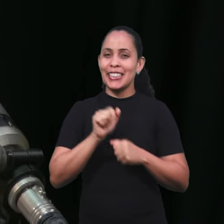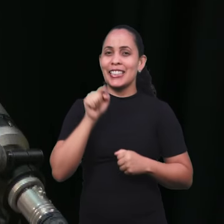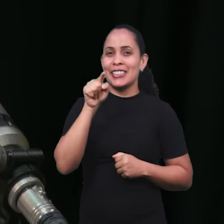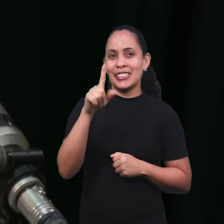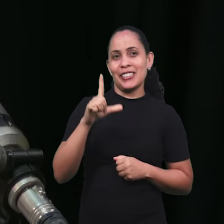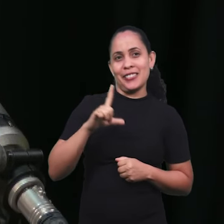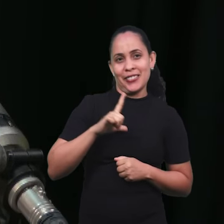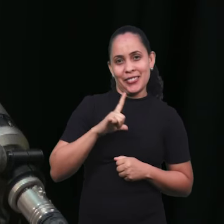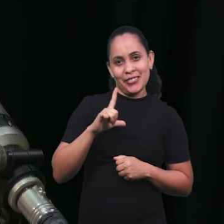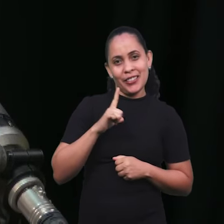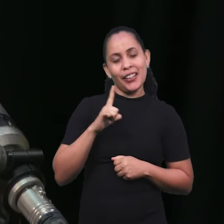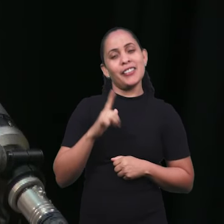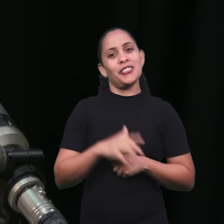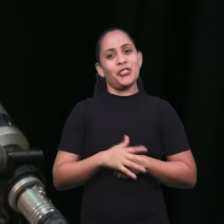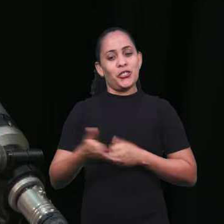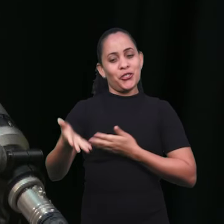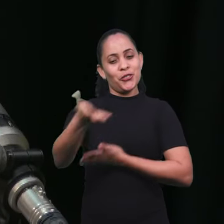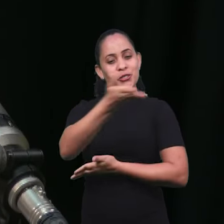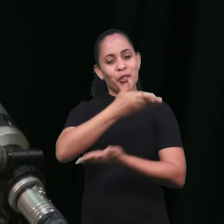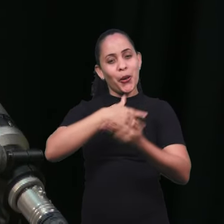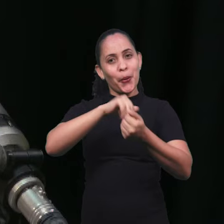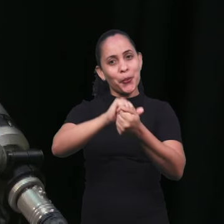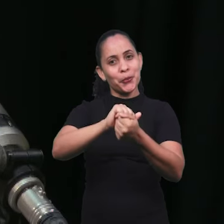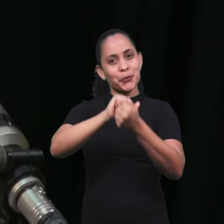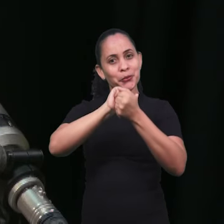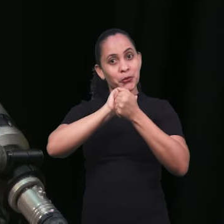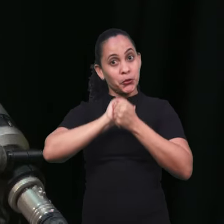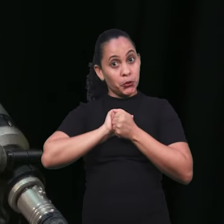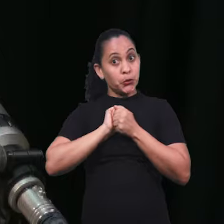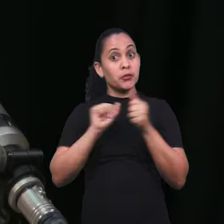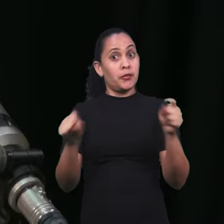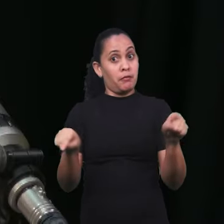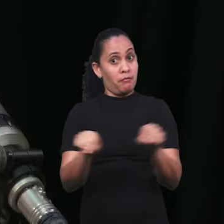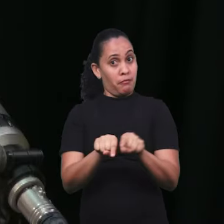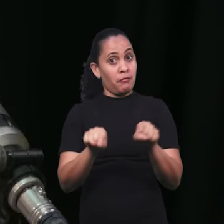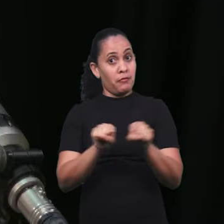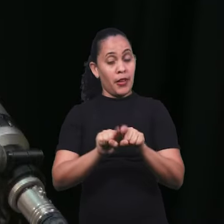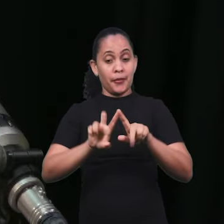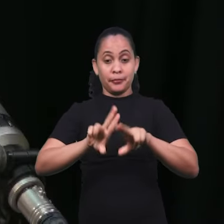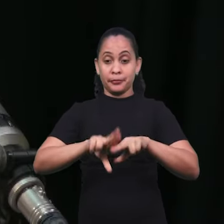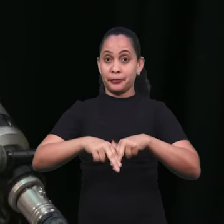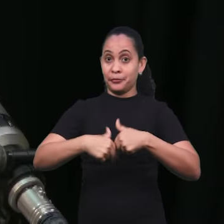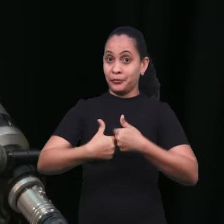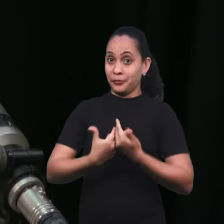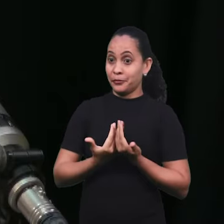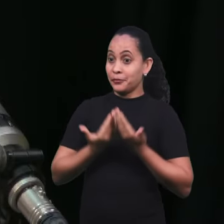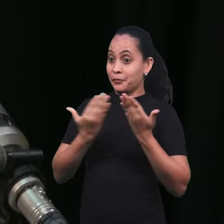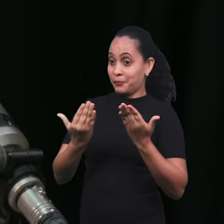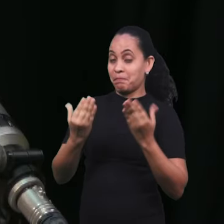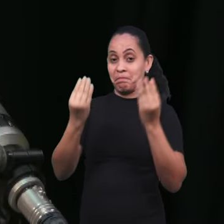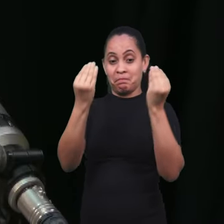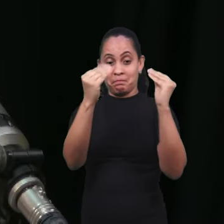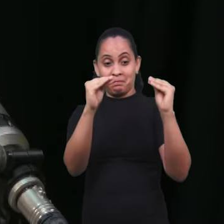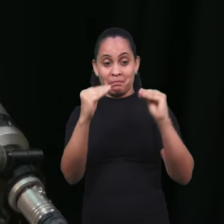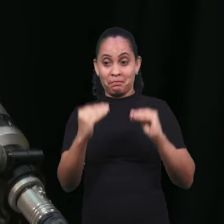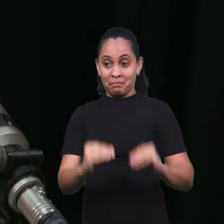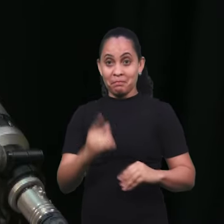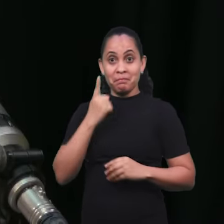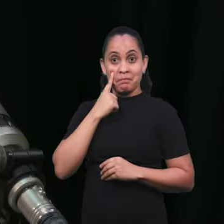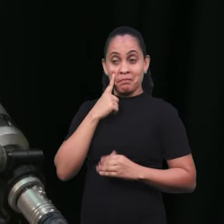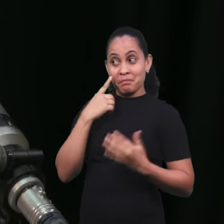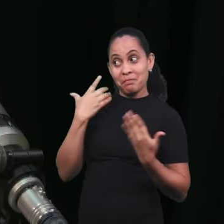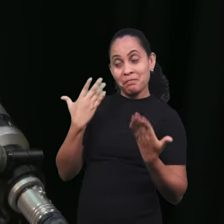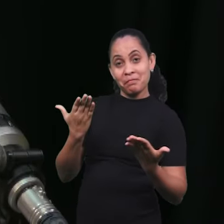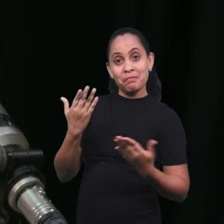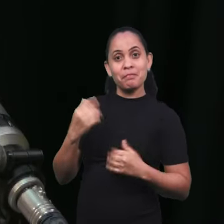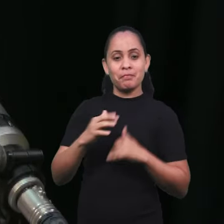tem de falar conosco, de se pronunciar, é através do chat, dos comentários que estão aí. Se